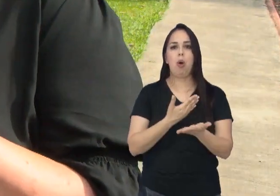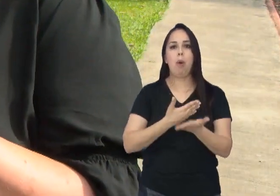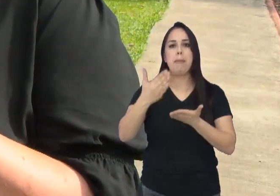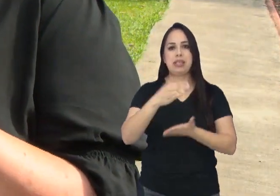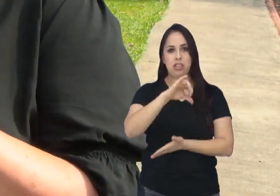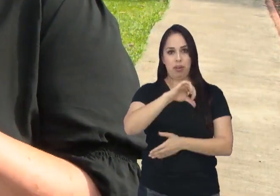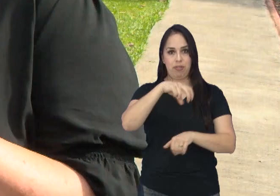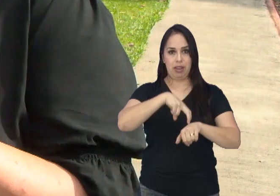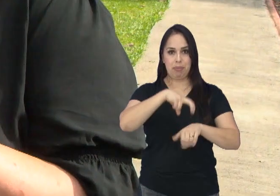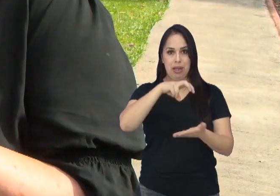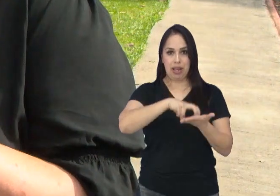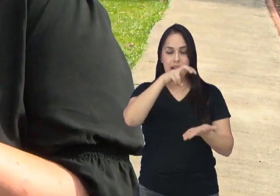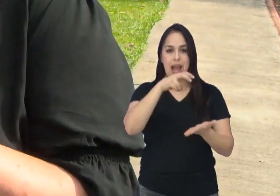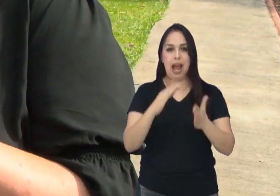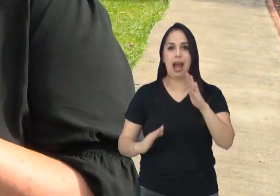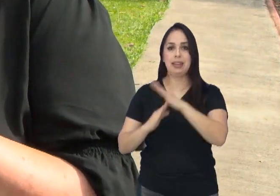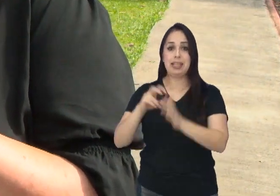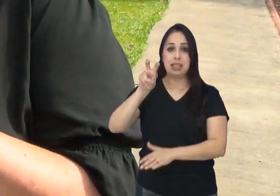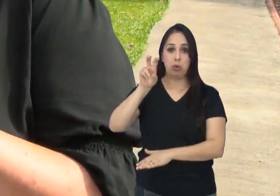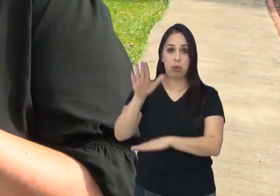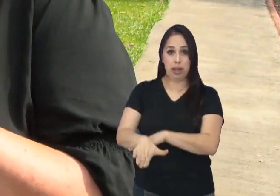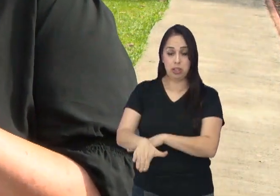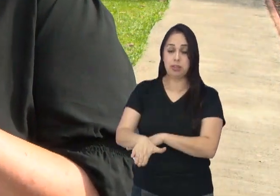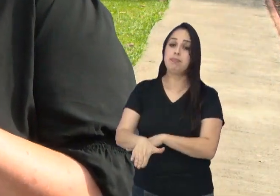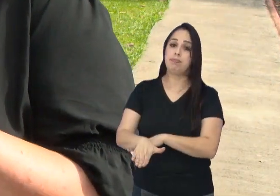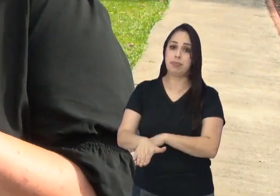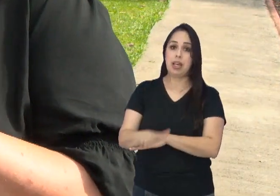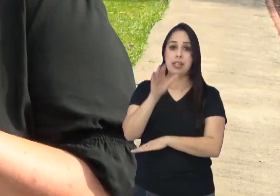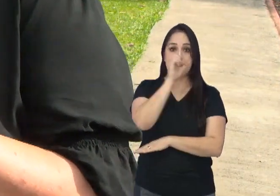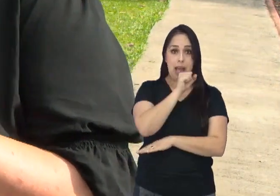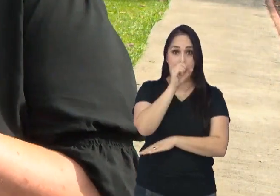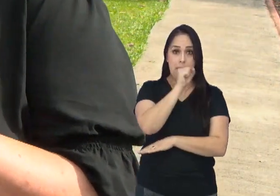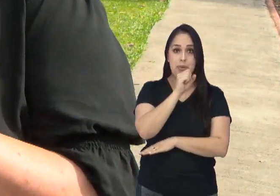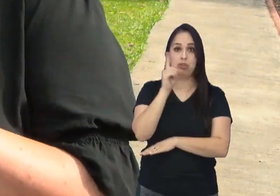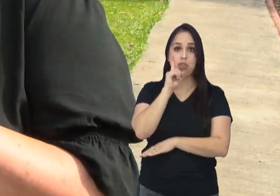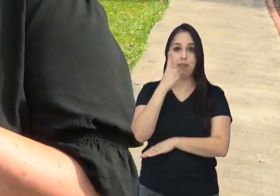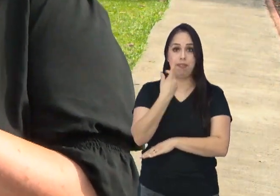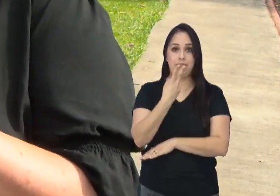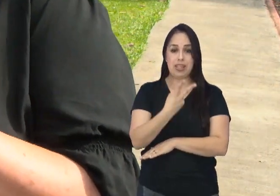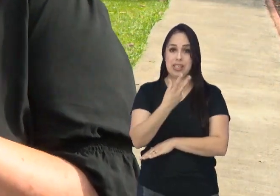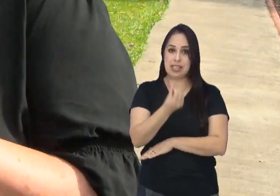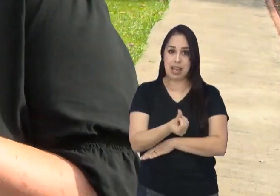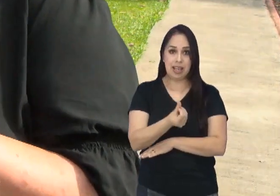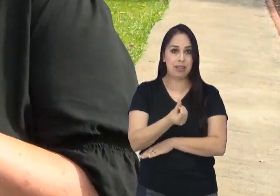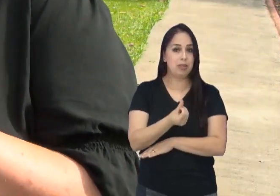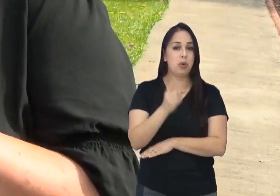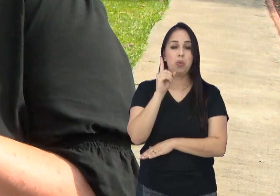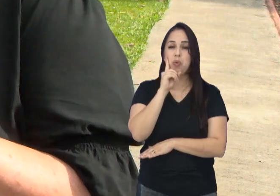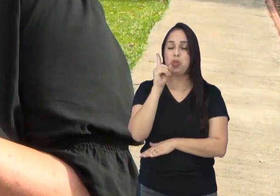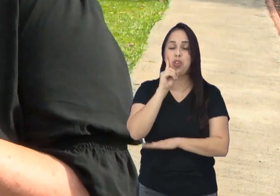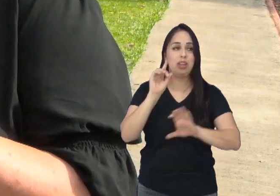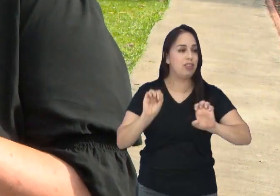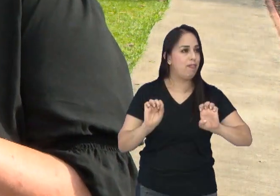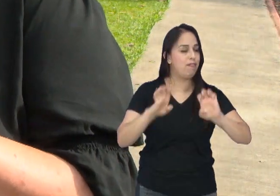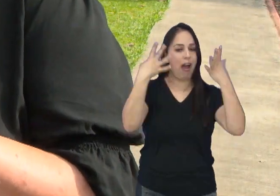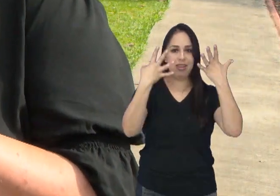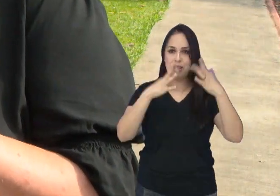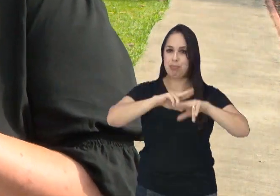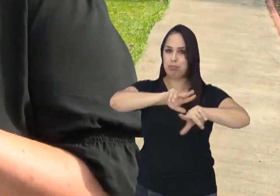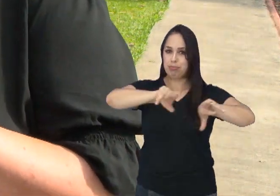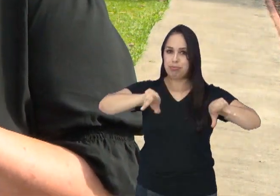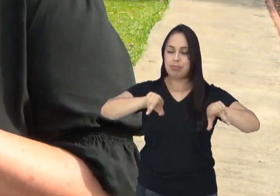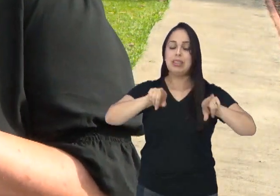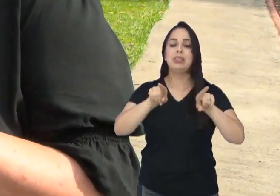começa às 9 horas, vai até às 17 horas da tarde. No sábado, dia 26, vai ser um dia muito festivo para o nosso